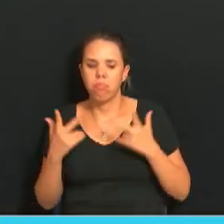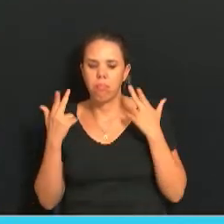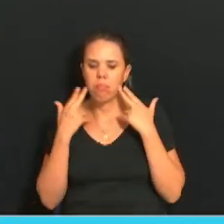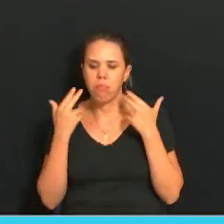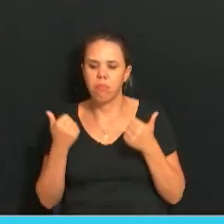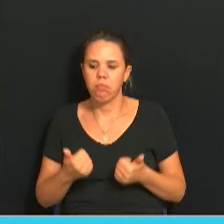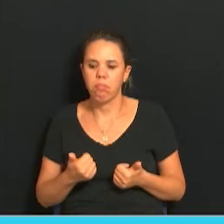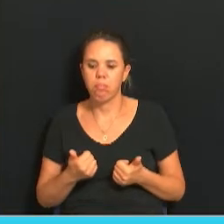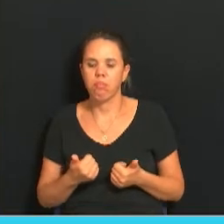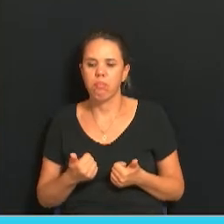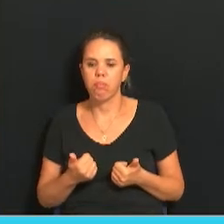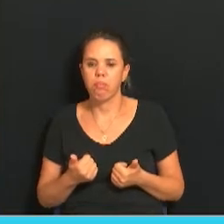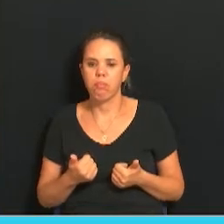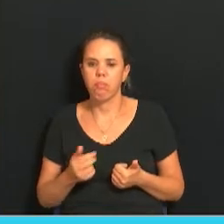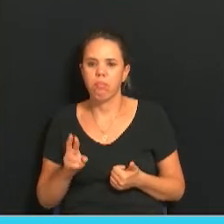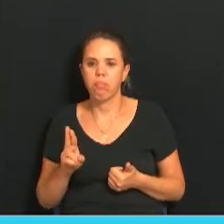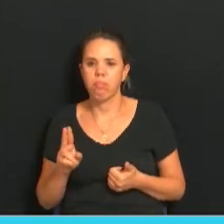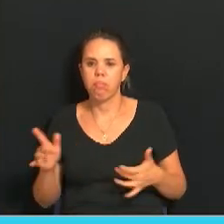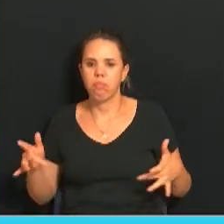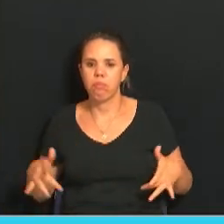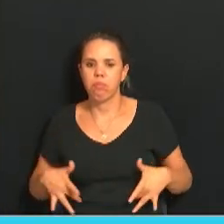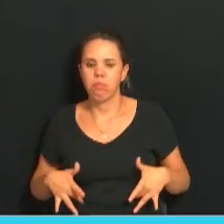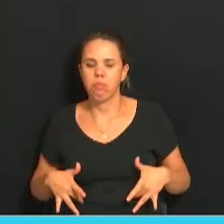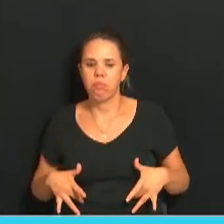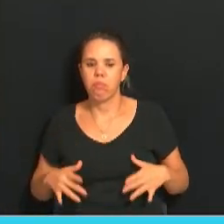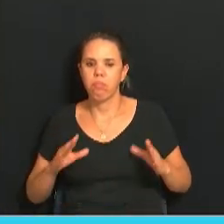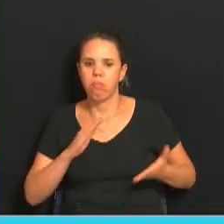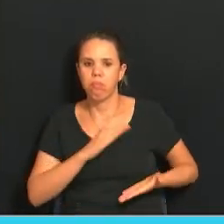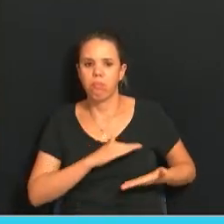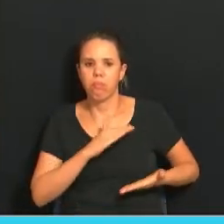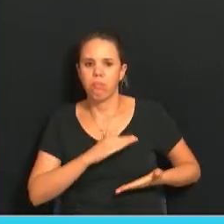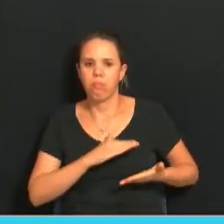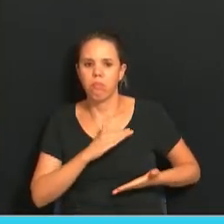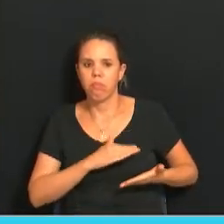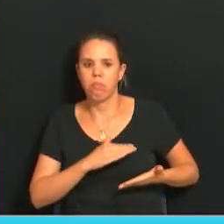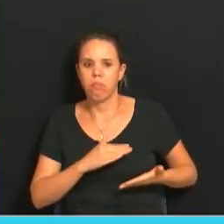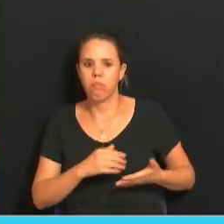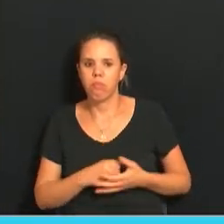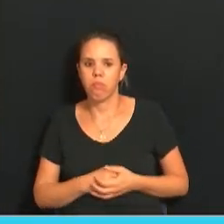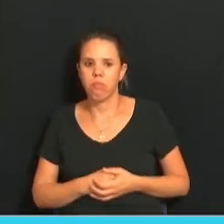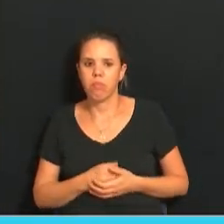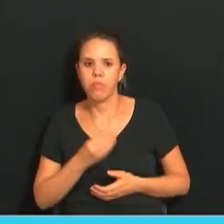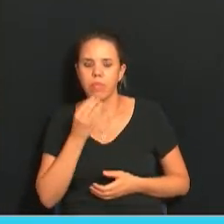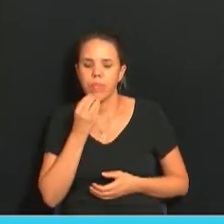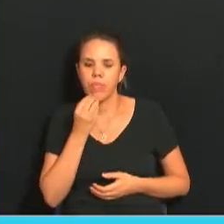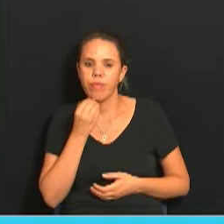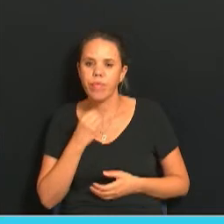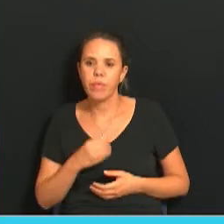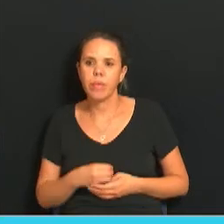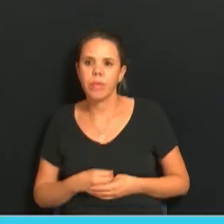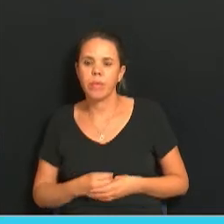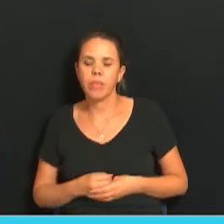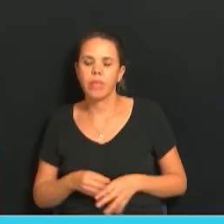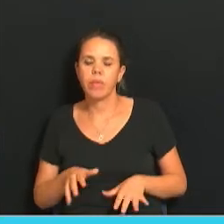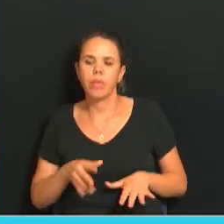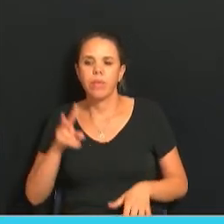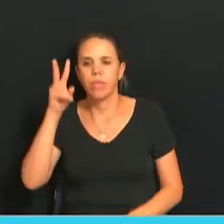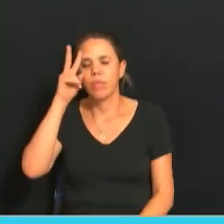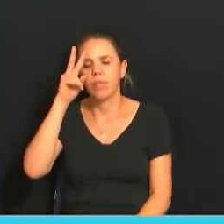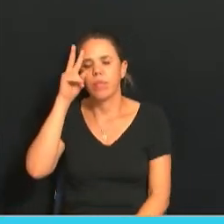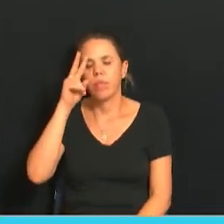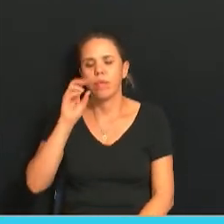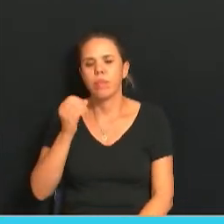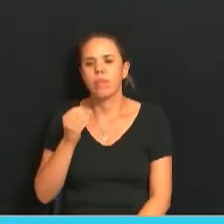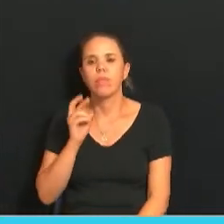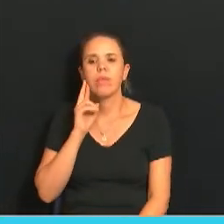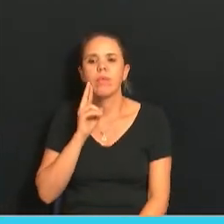para buscar esse rim, como a gente faz na mama, como a gente faz no câncer da próstata, por exemplo, que são muito comuns, todo mundo lembra do Outubro Rosa